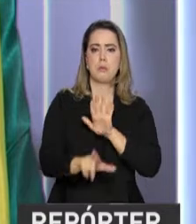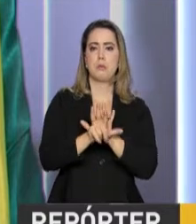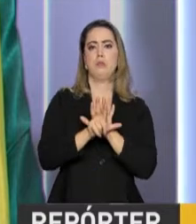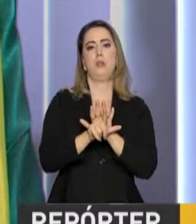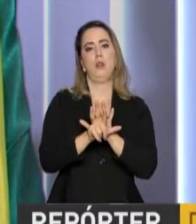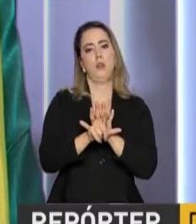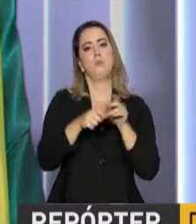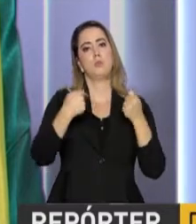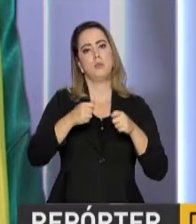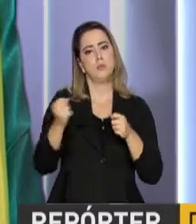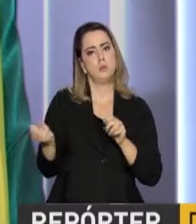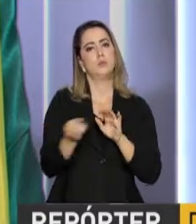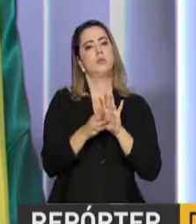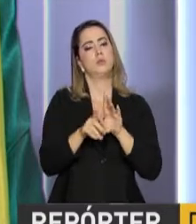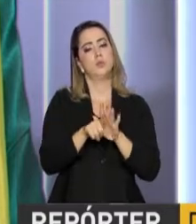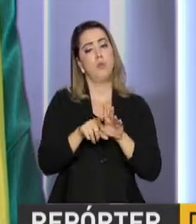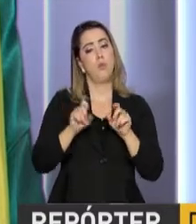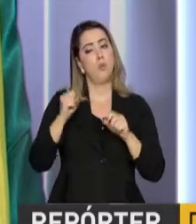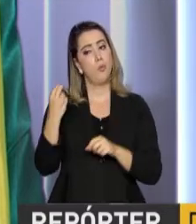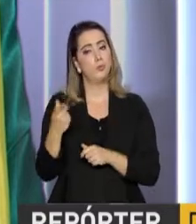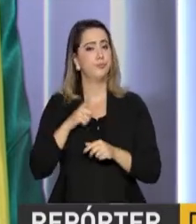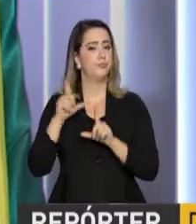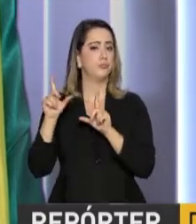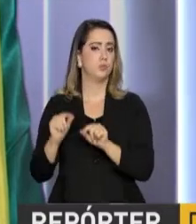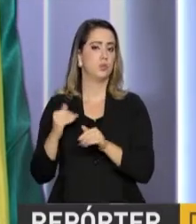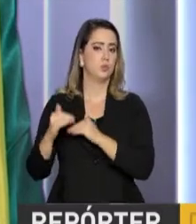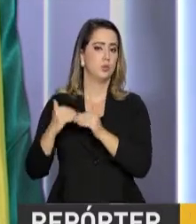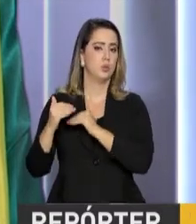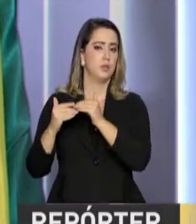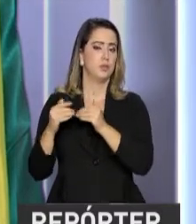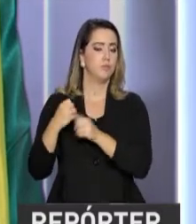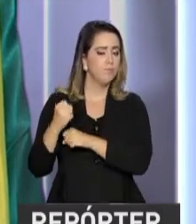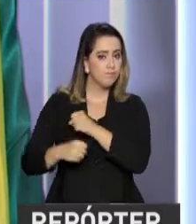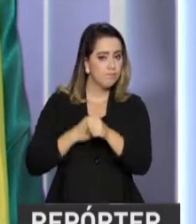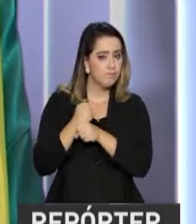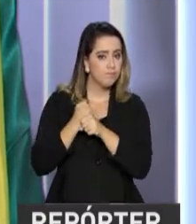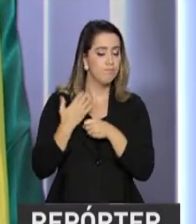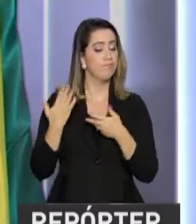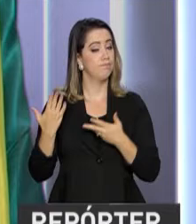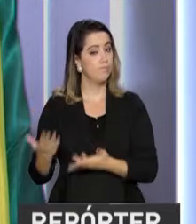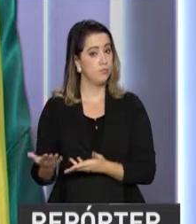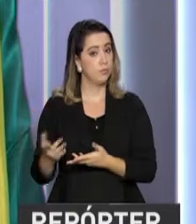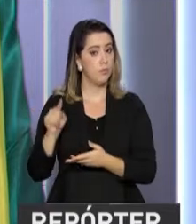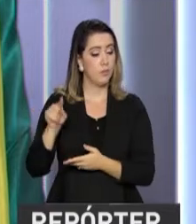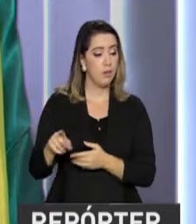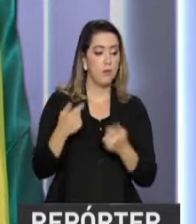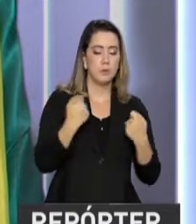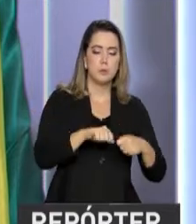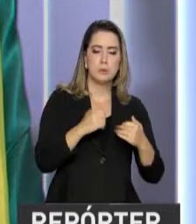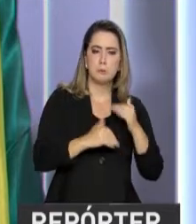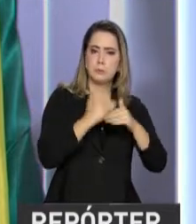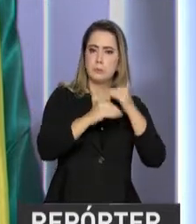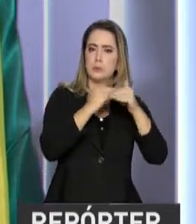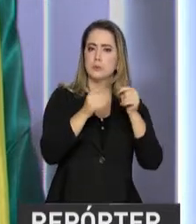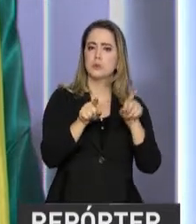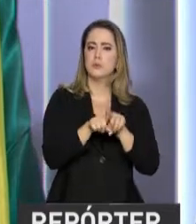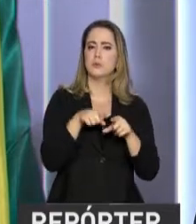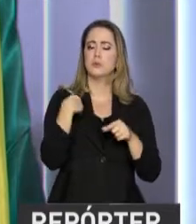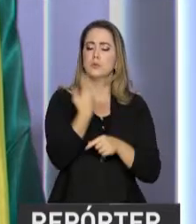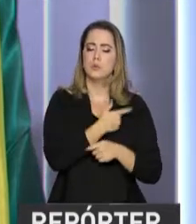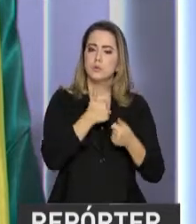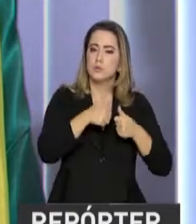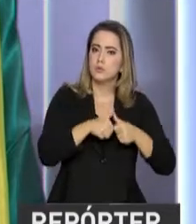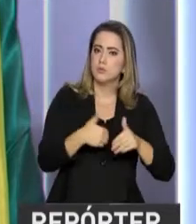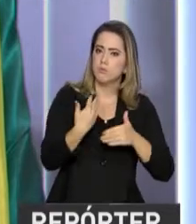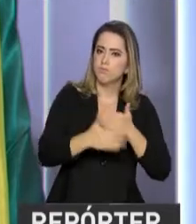redução forte das expectativas de crescimento para os próximos anos então esse é mais um motivo é de nós